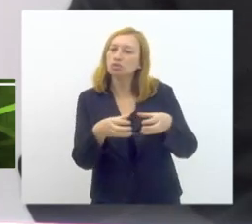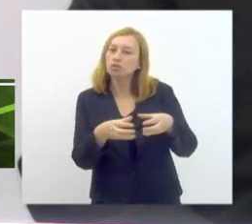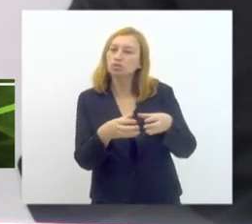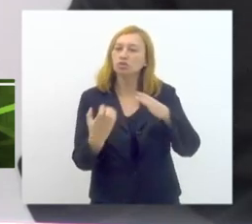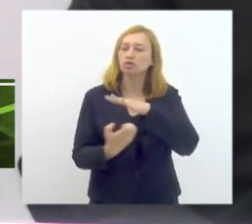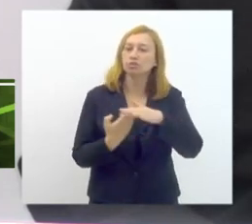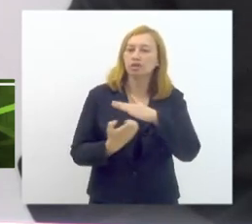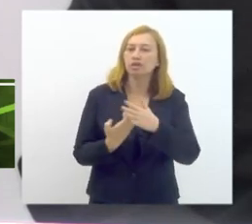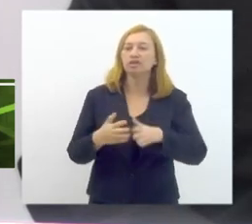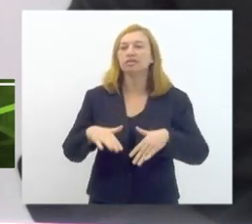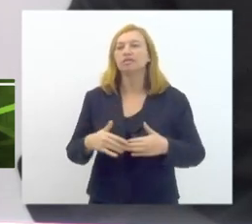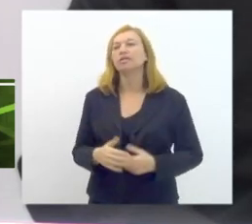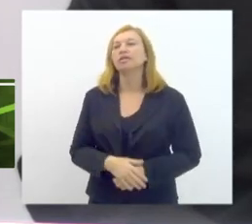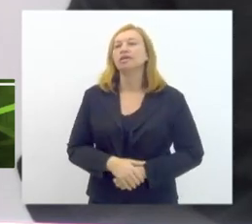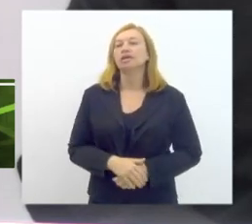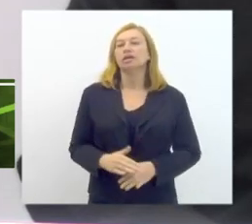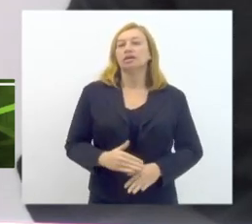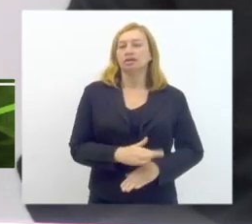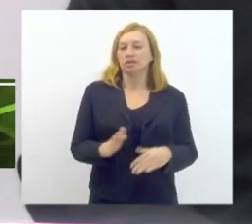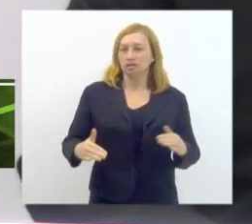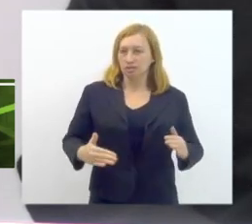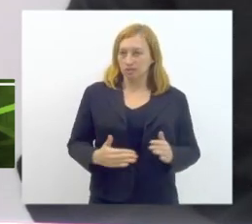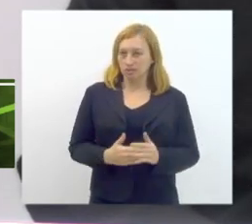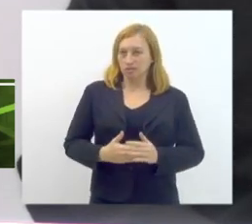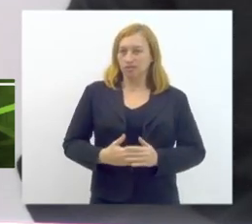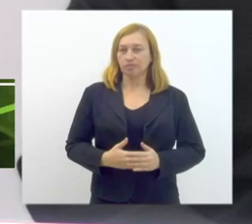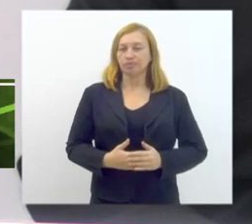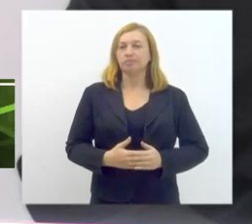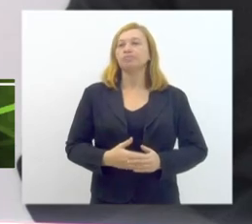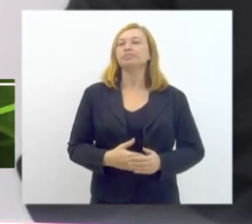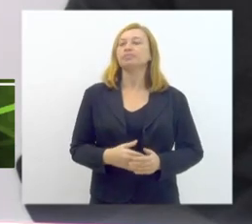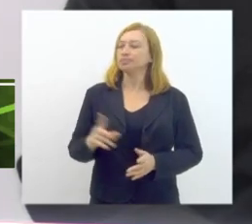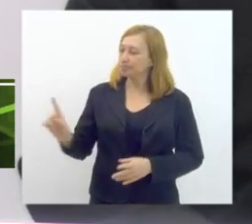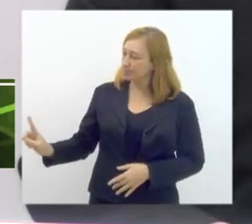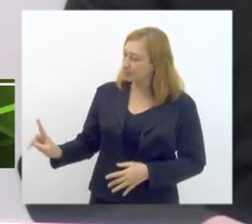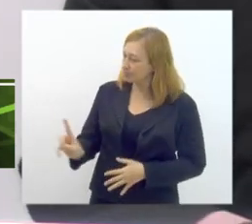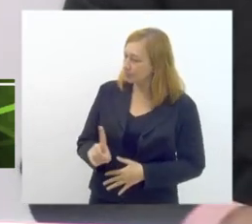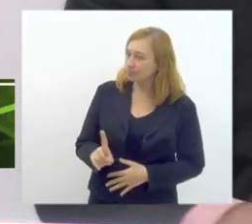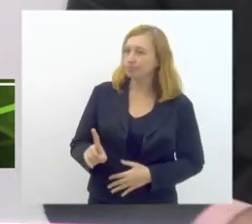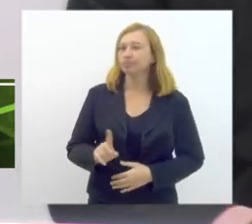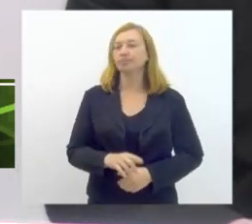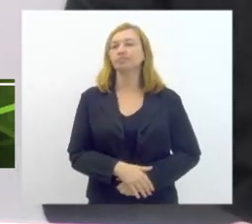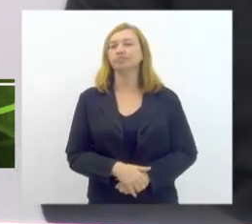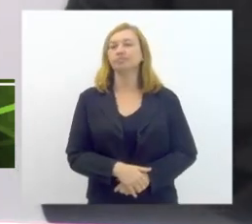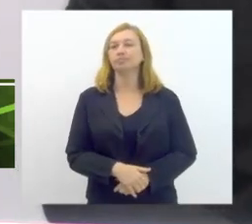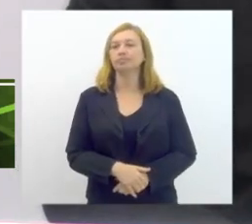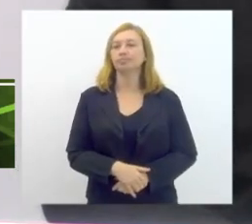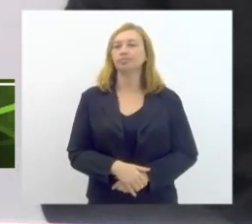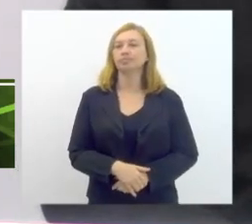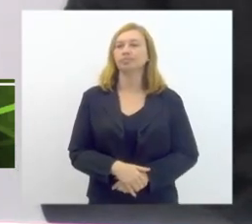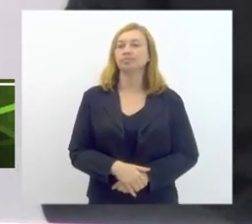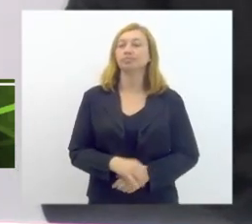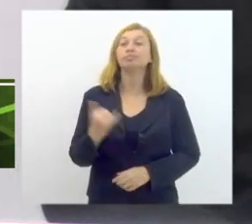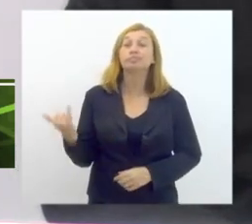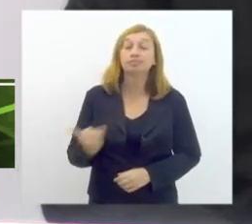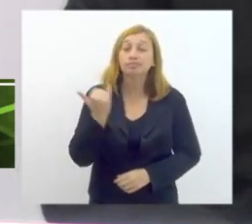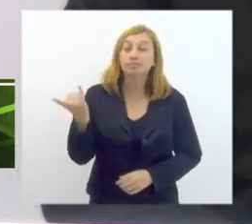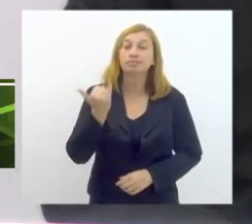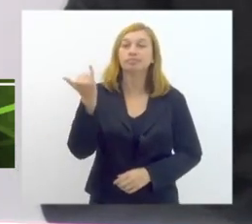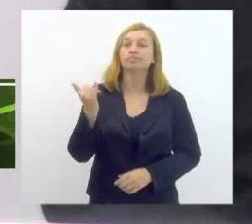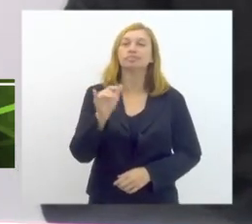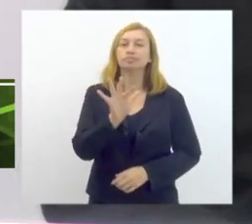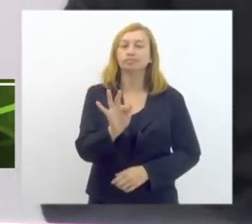consórcios, enfim, a todos que nos prestigiam e vêm participar desse importante